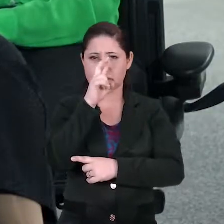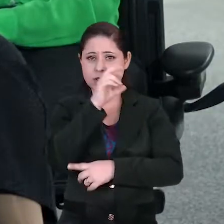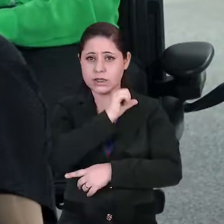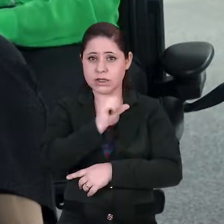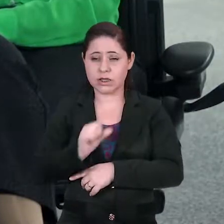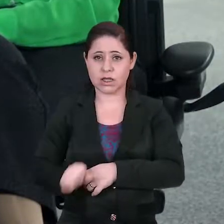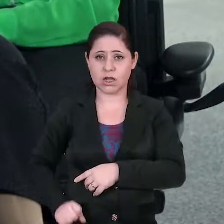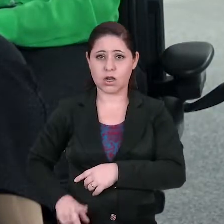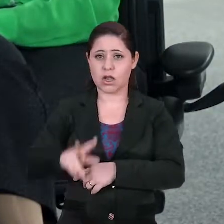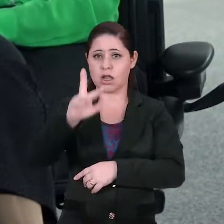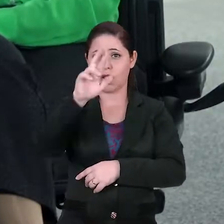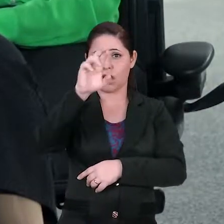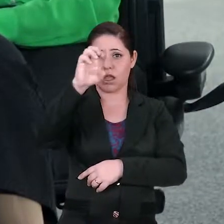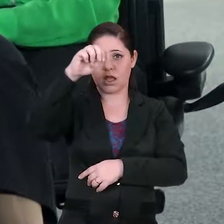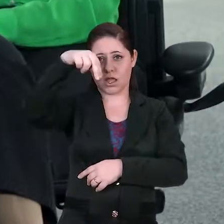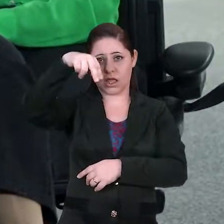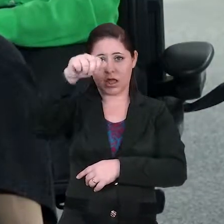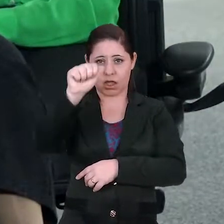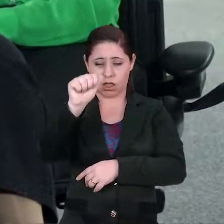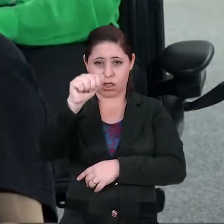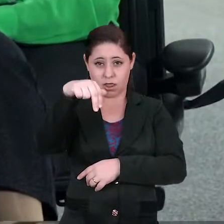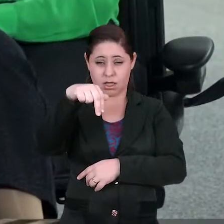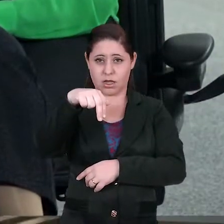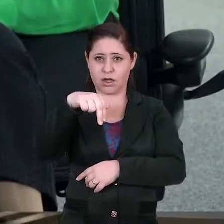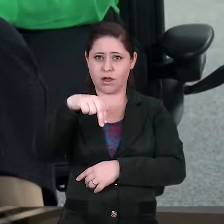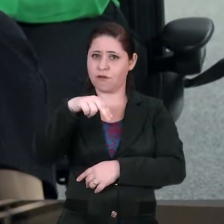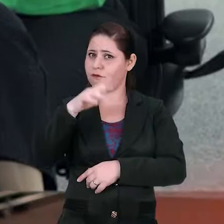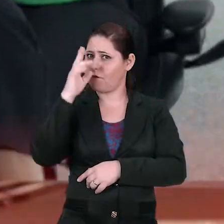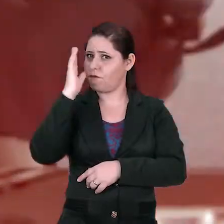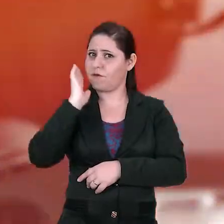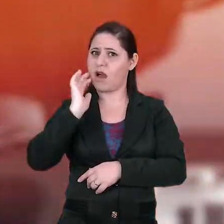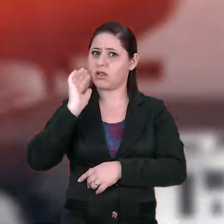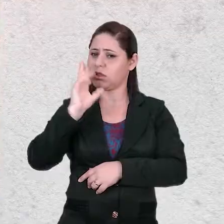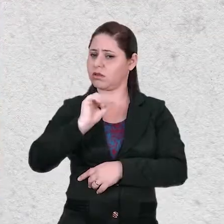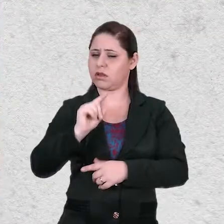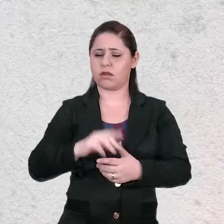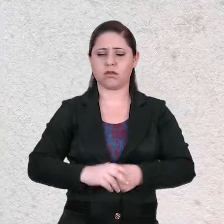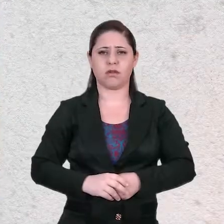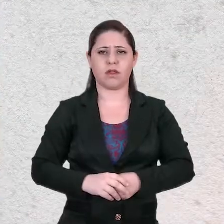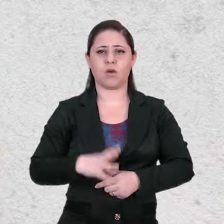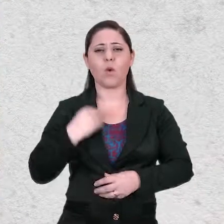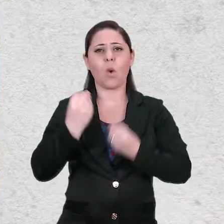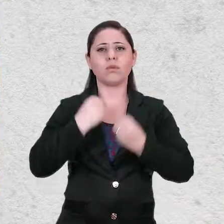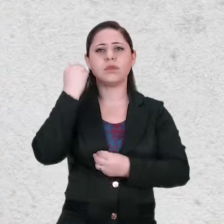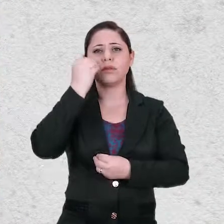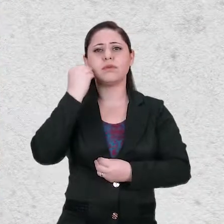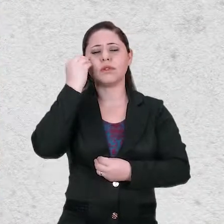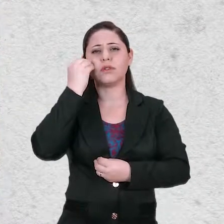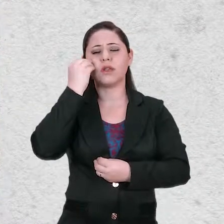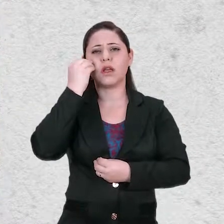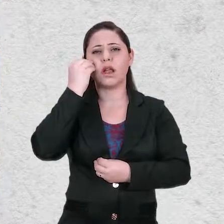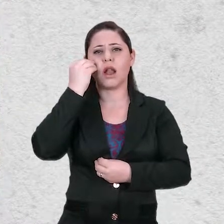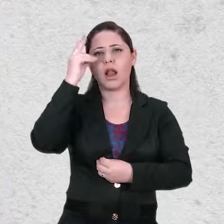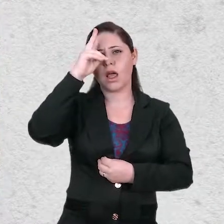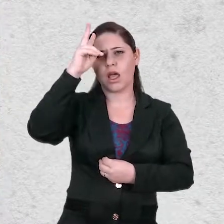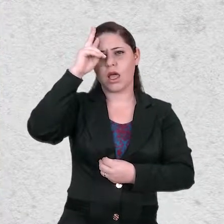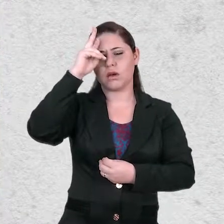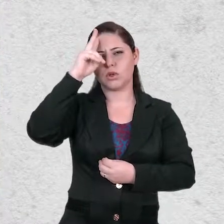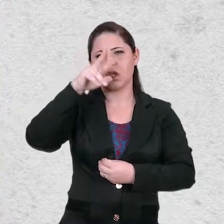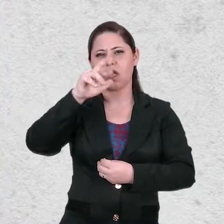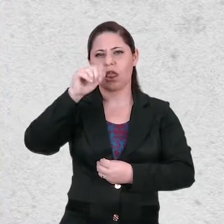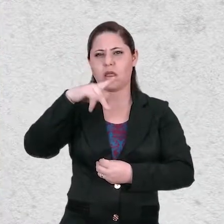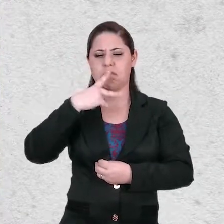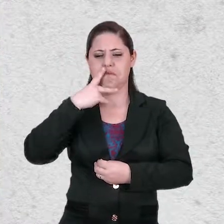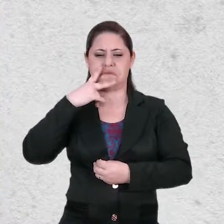senador Renan Calheiros. Olha, não foi fácil. Como é que foi essa experiência? Eu lembro que o senador Renan tinha um linguajar